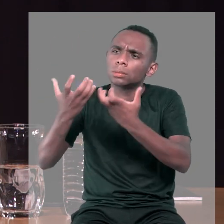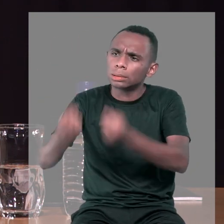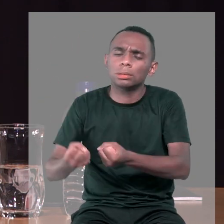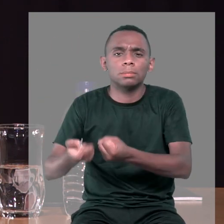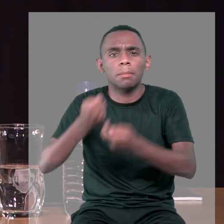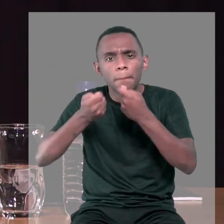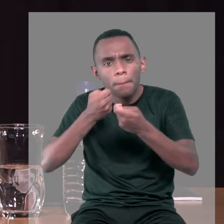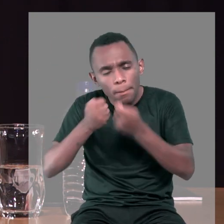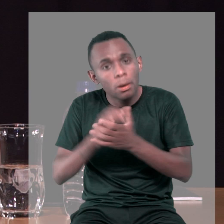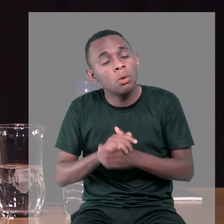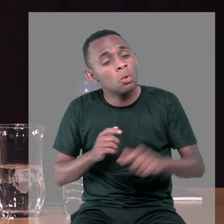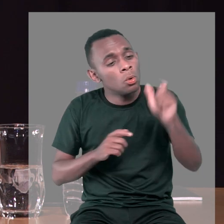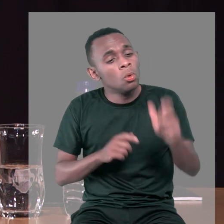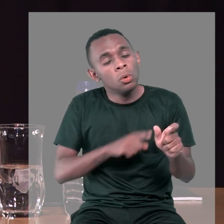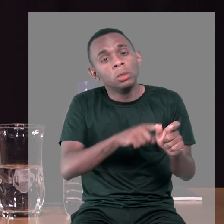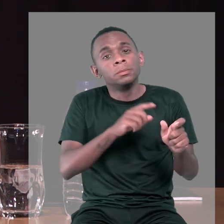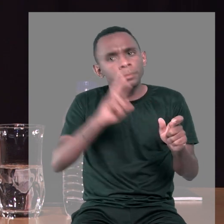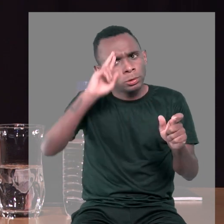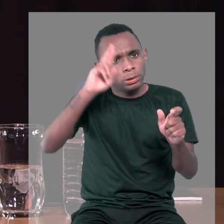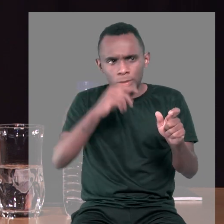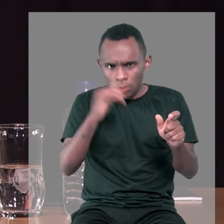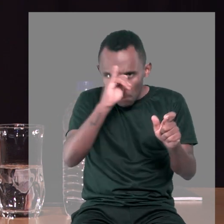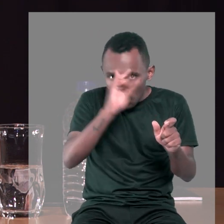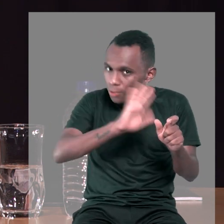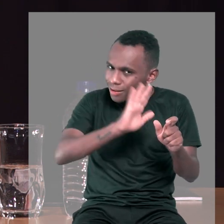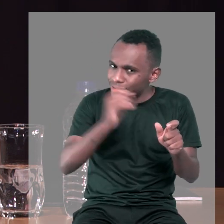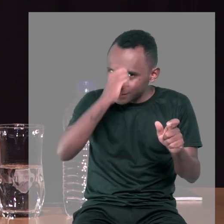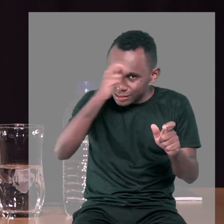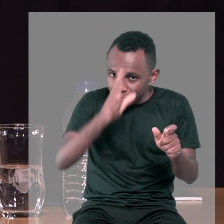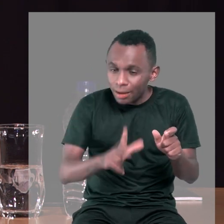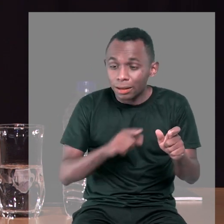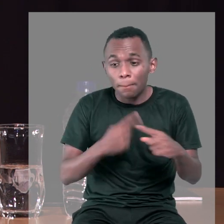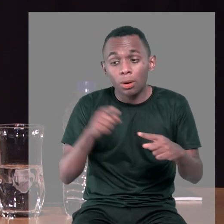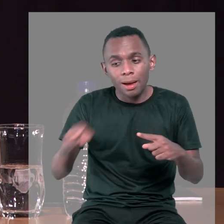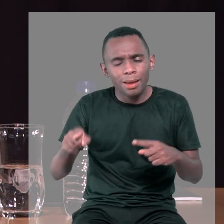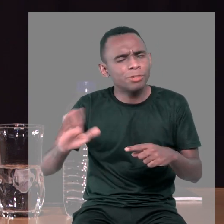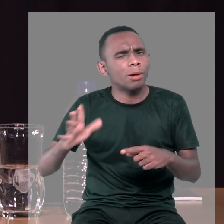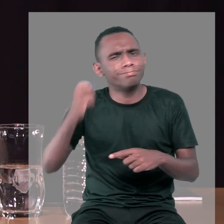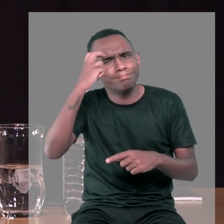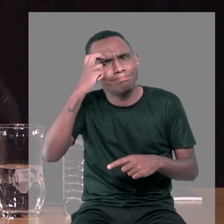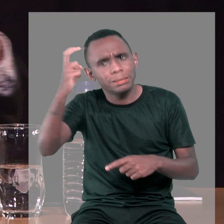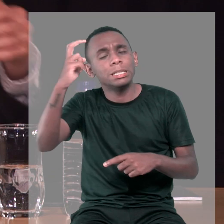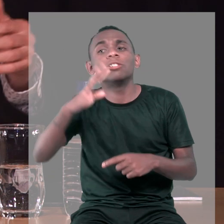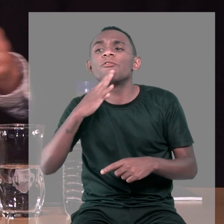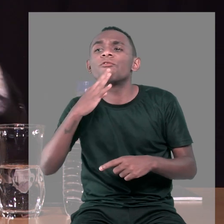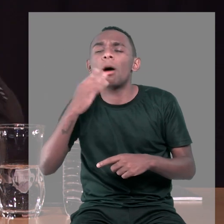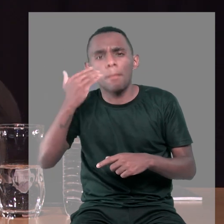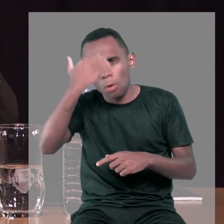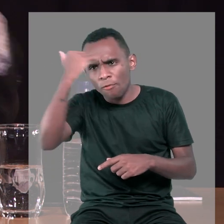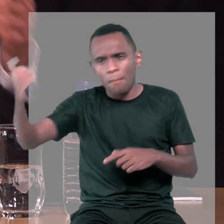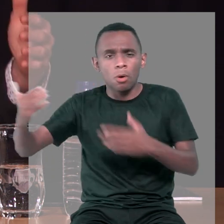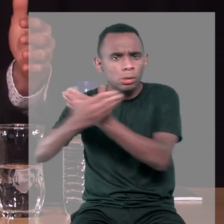né? O editor não hesitou, não vacilou em aceitar o pedido da Arendt de ser uma repórter enviada pelo